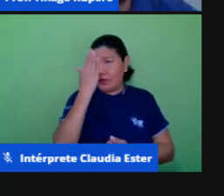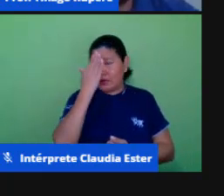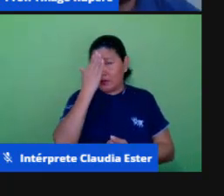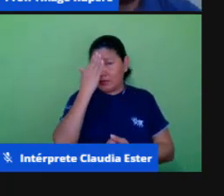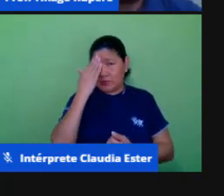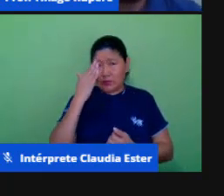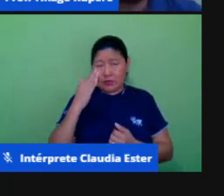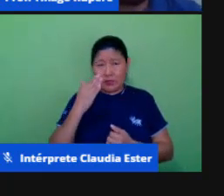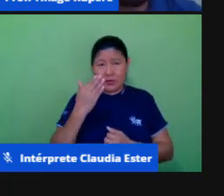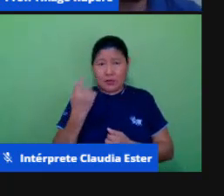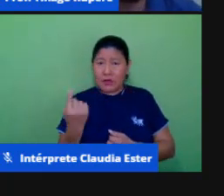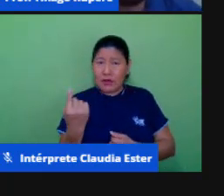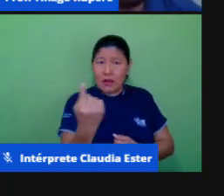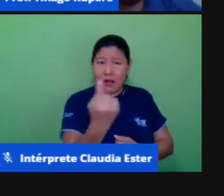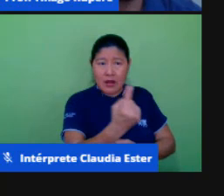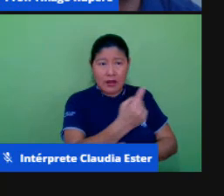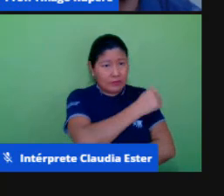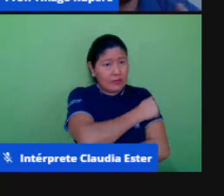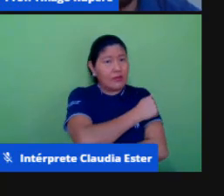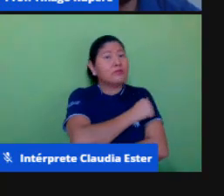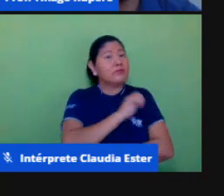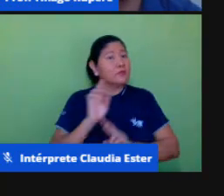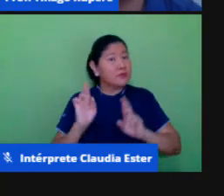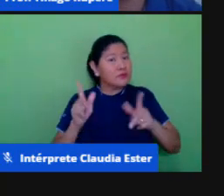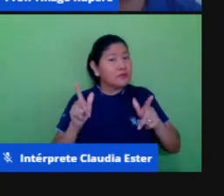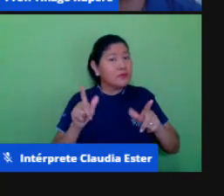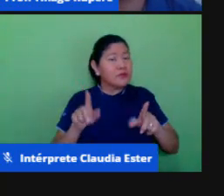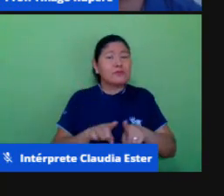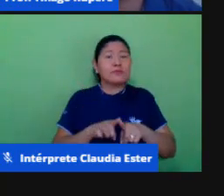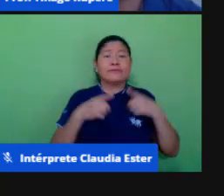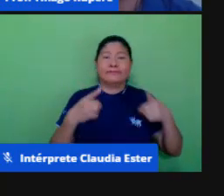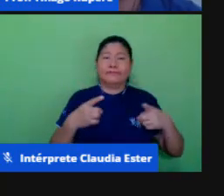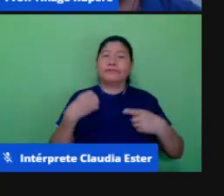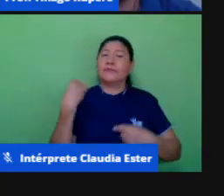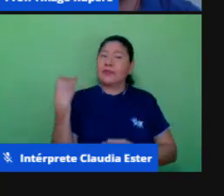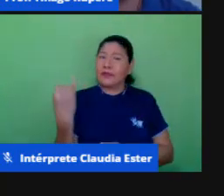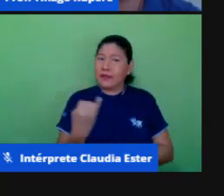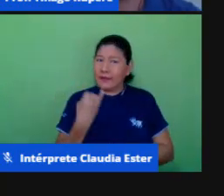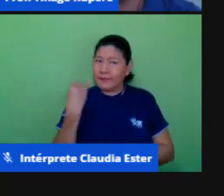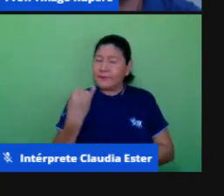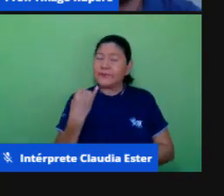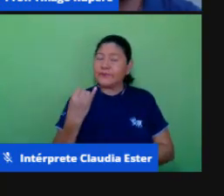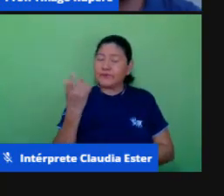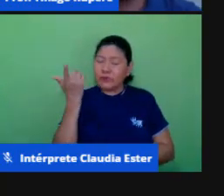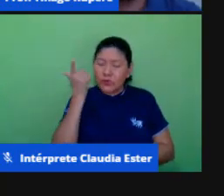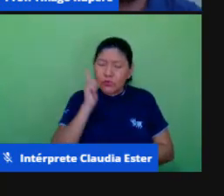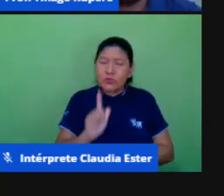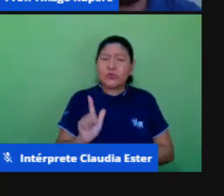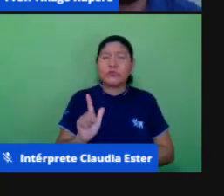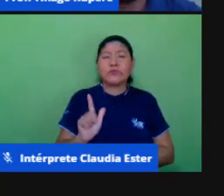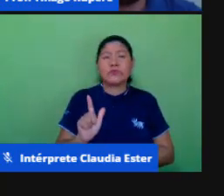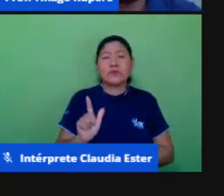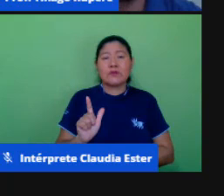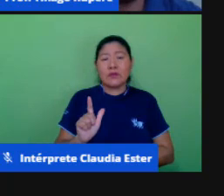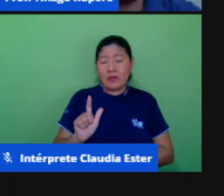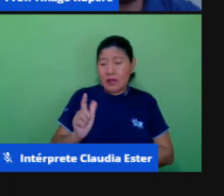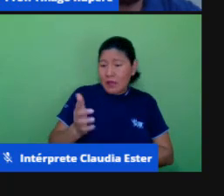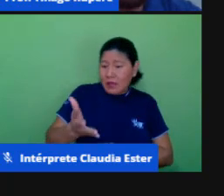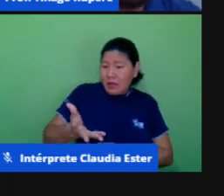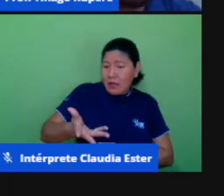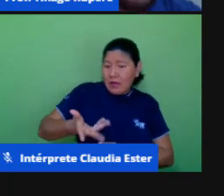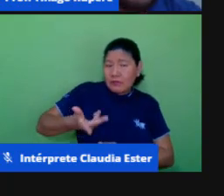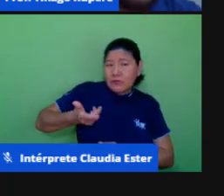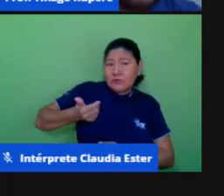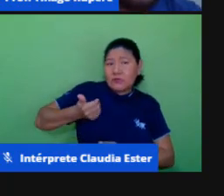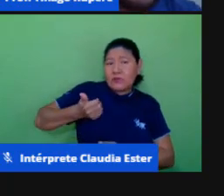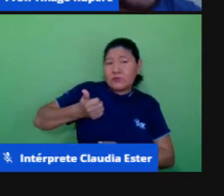um professor. Mas é importante que você desenvolva também essa competência, essa habilidade, para que o aluno tenha